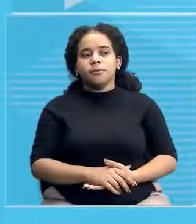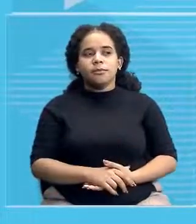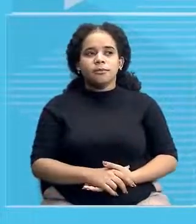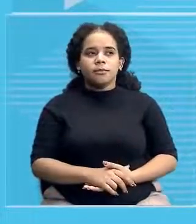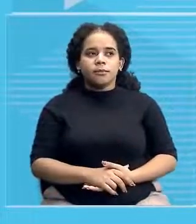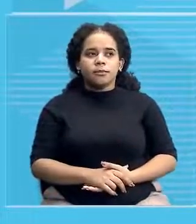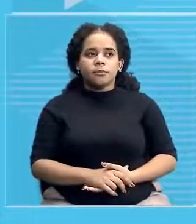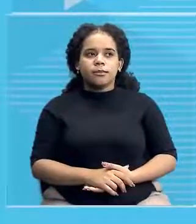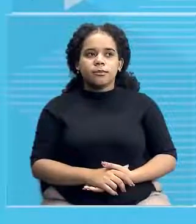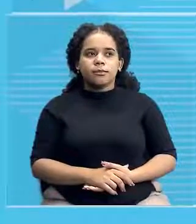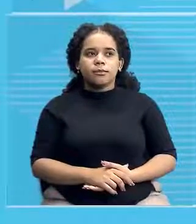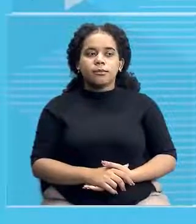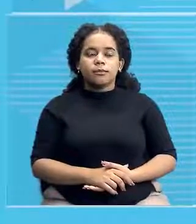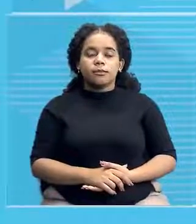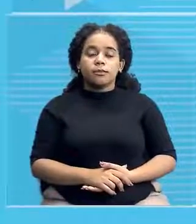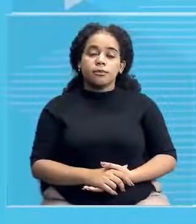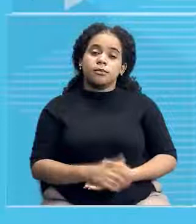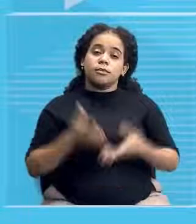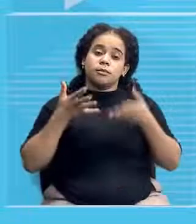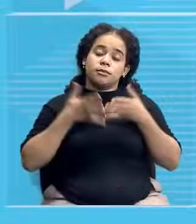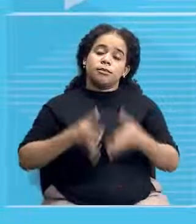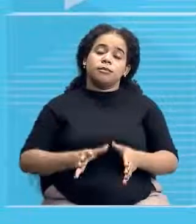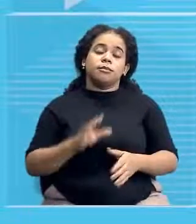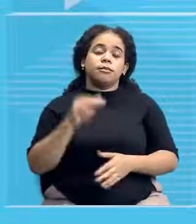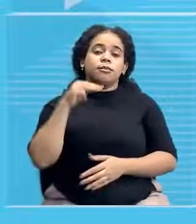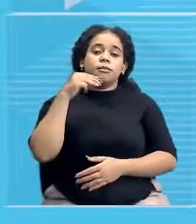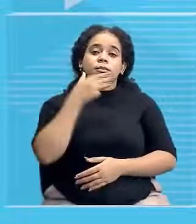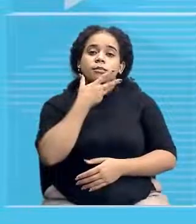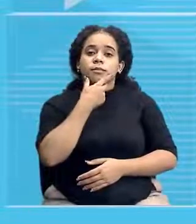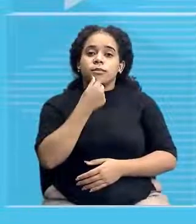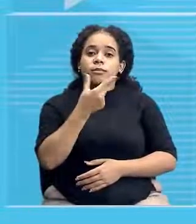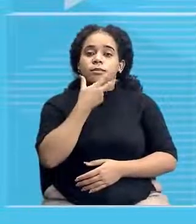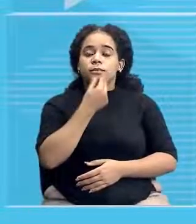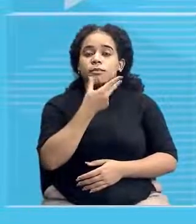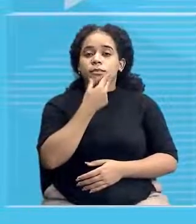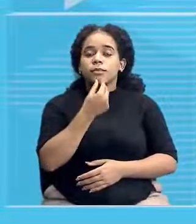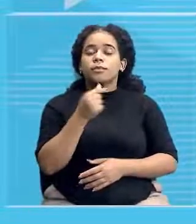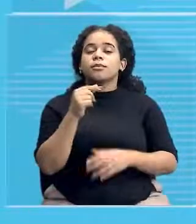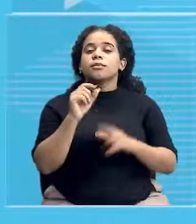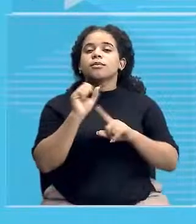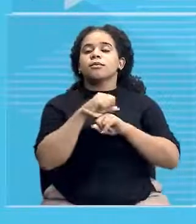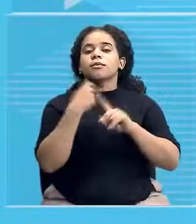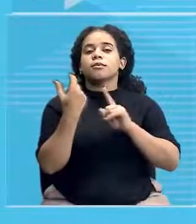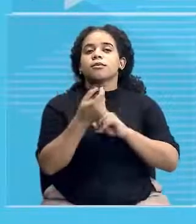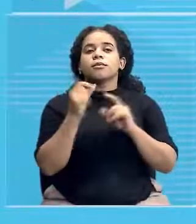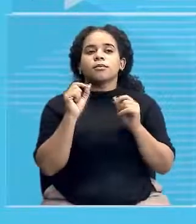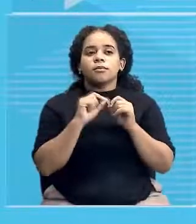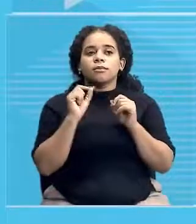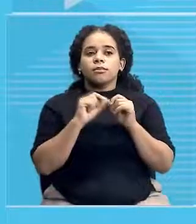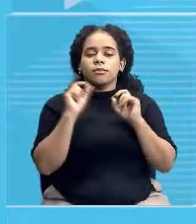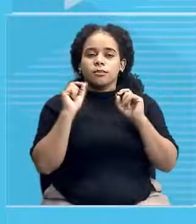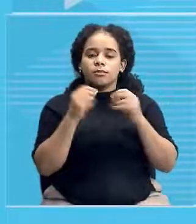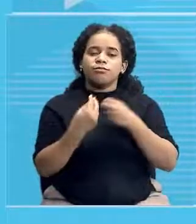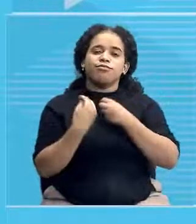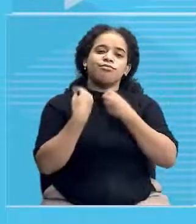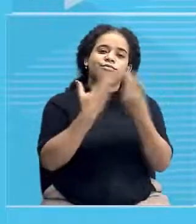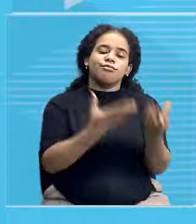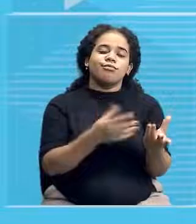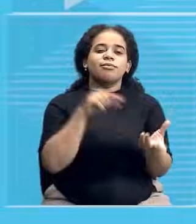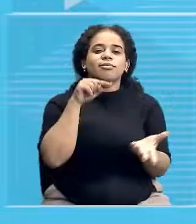O bebê nasce macho. O que é que a sociedade faz? Dá a